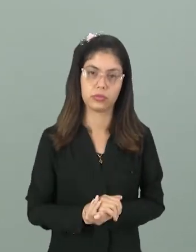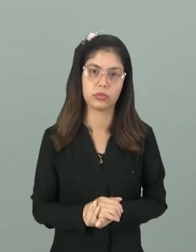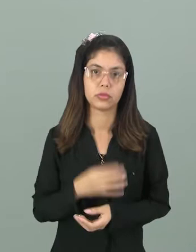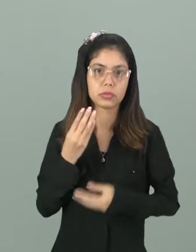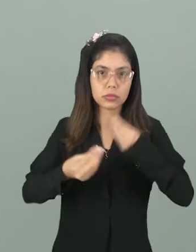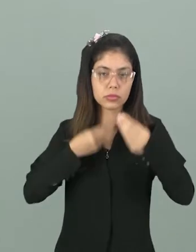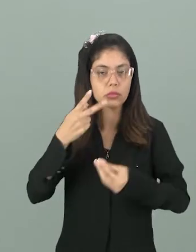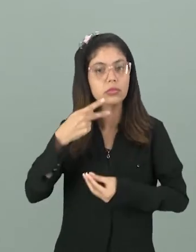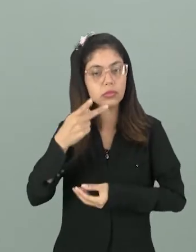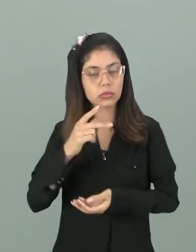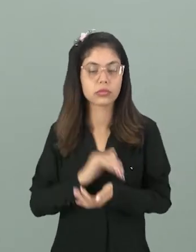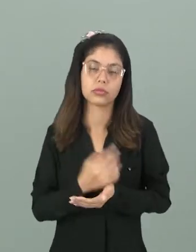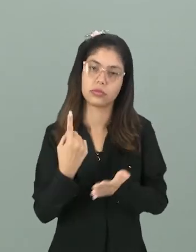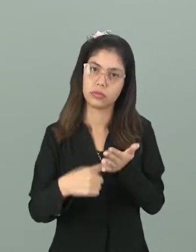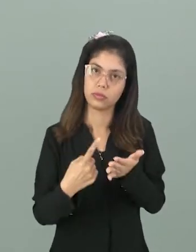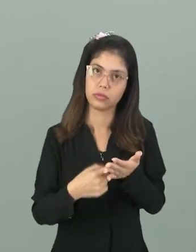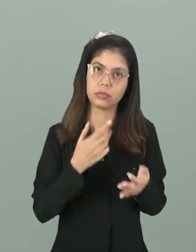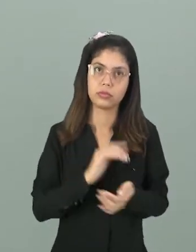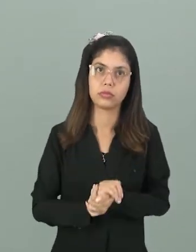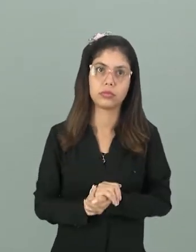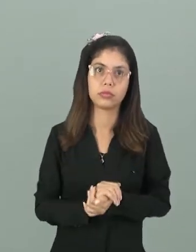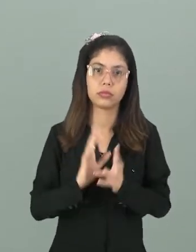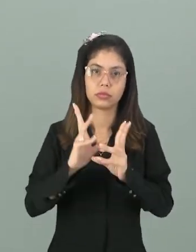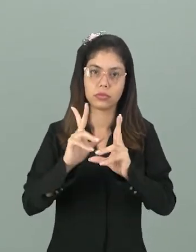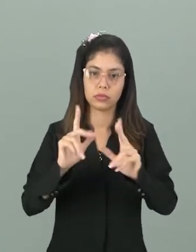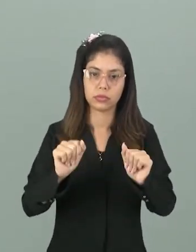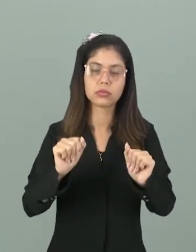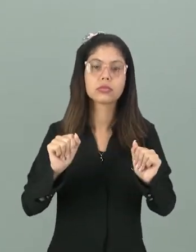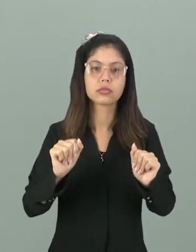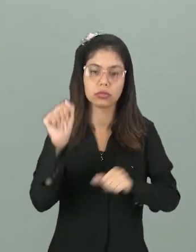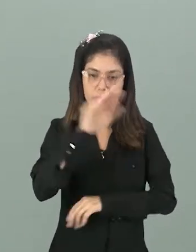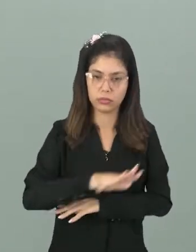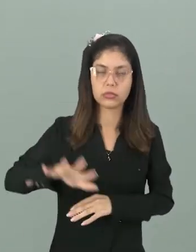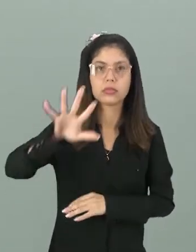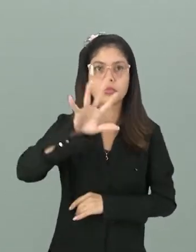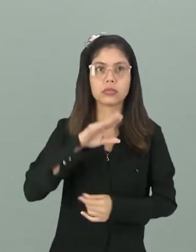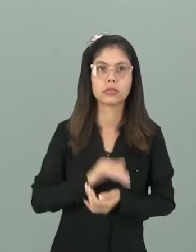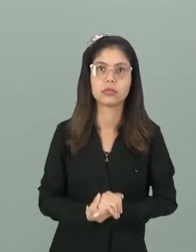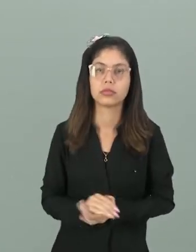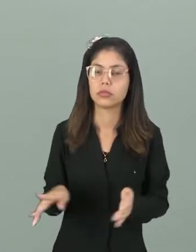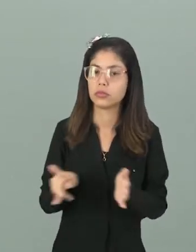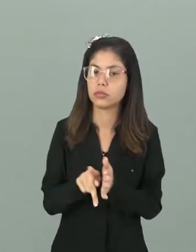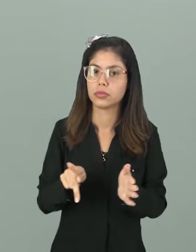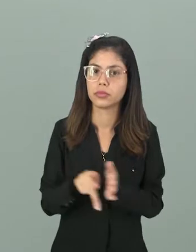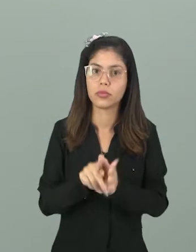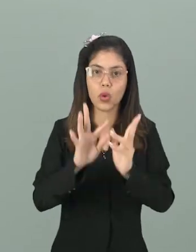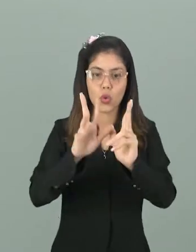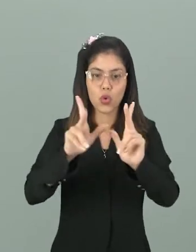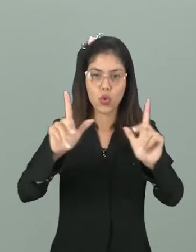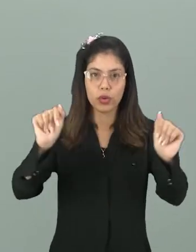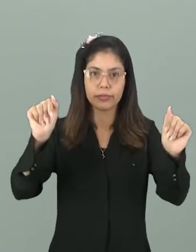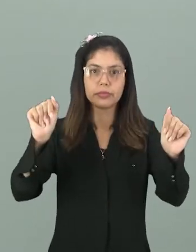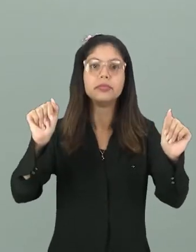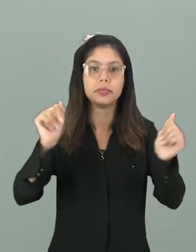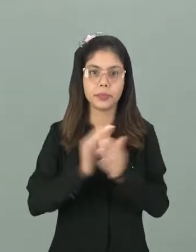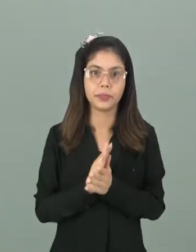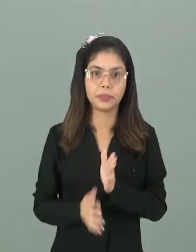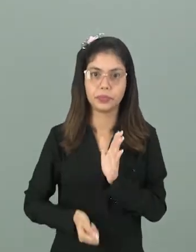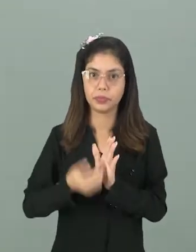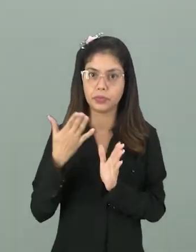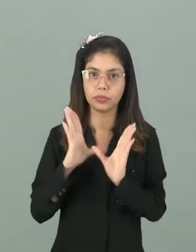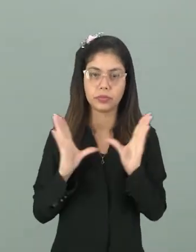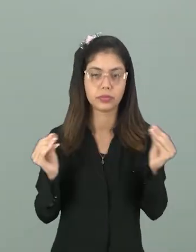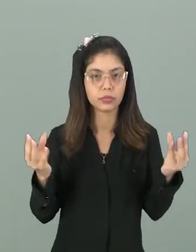ela, como eu já falei, né, ela é considerada um solvente universal, devido à sua capacidade de dissolver